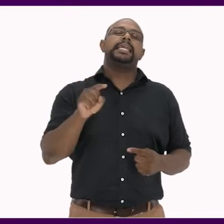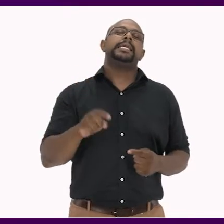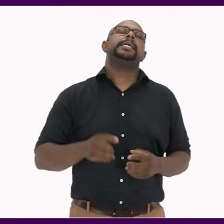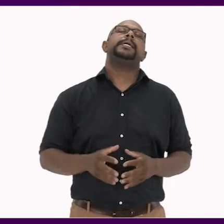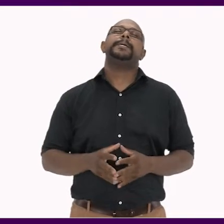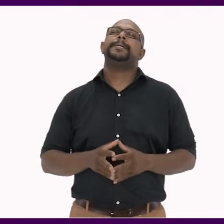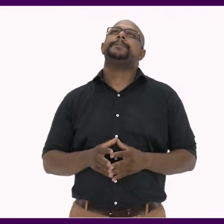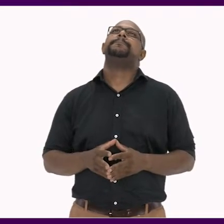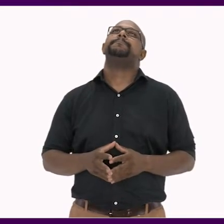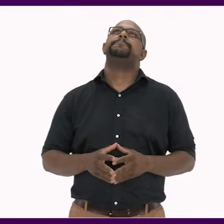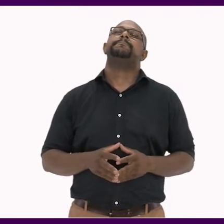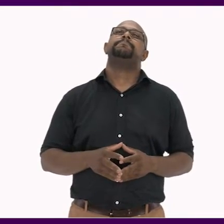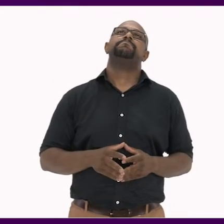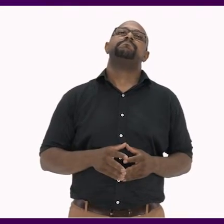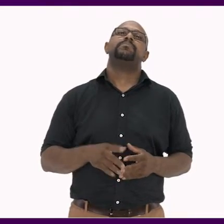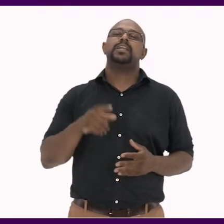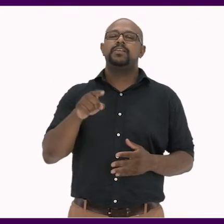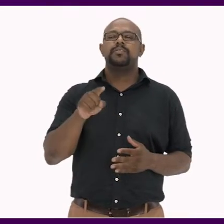que